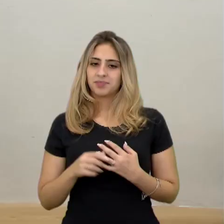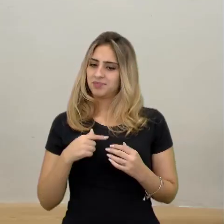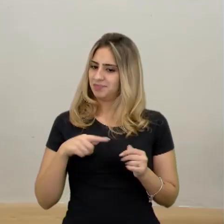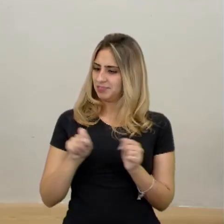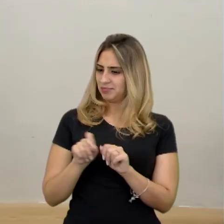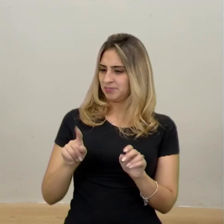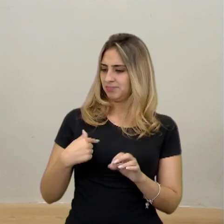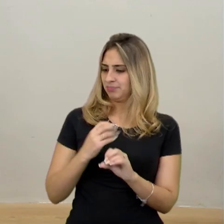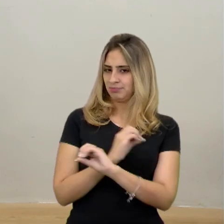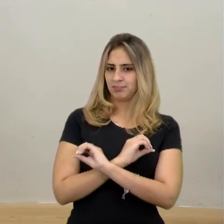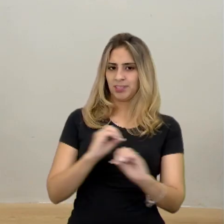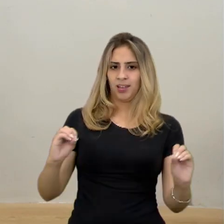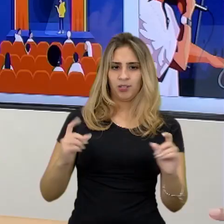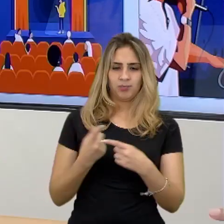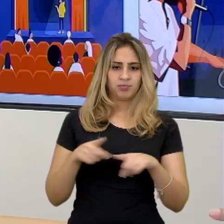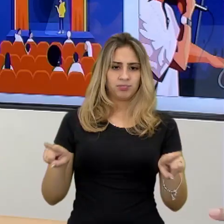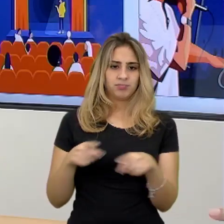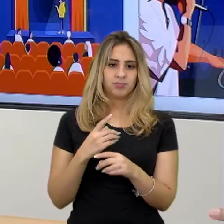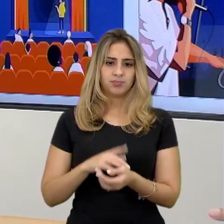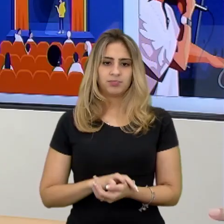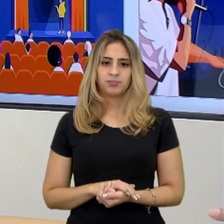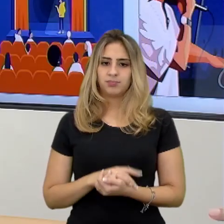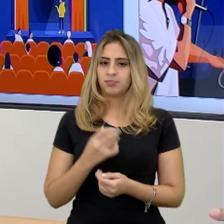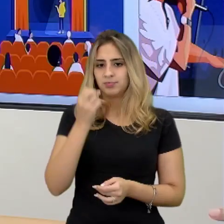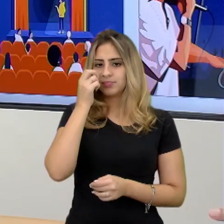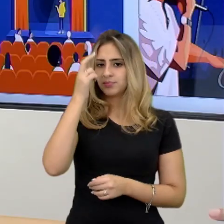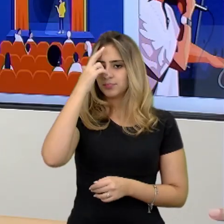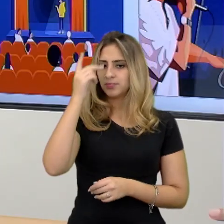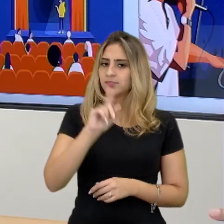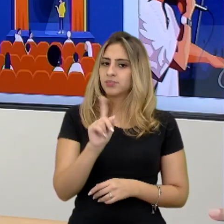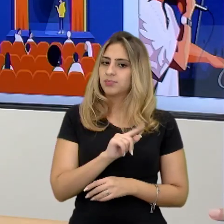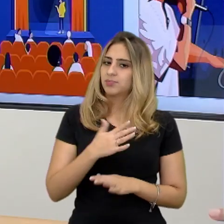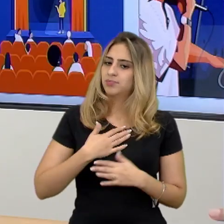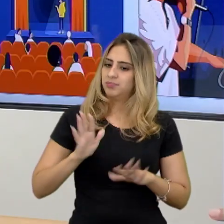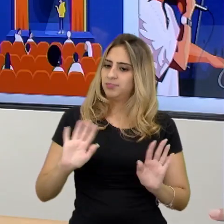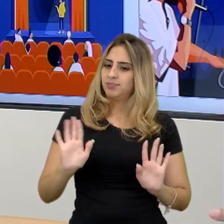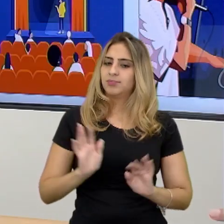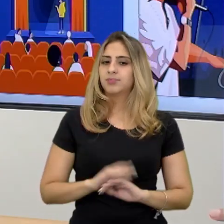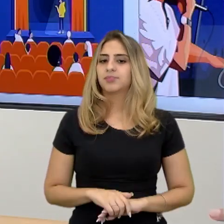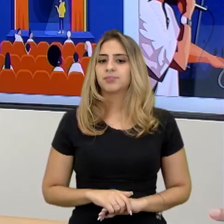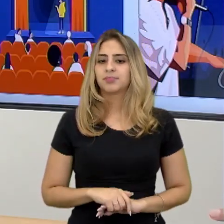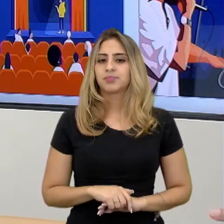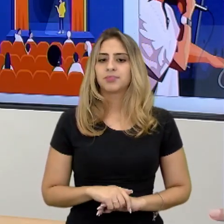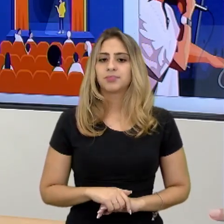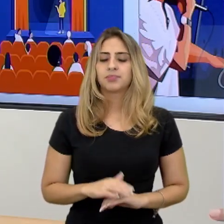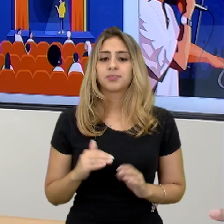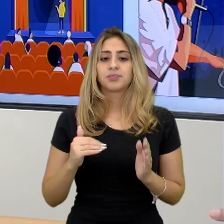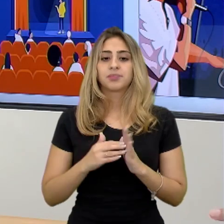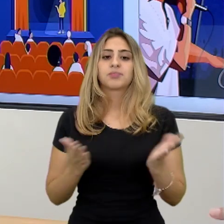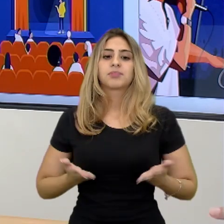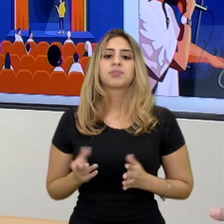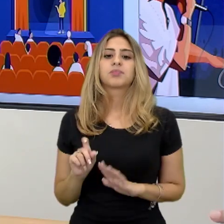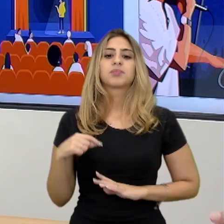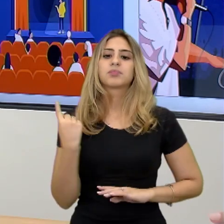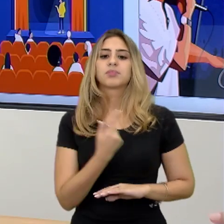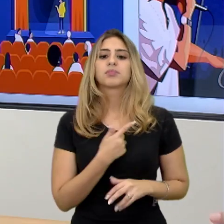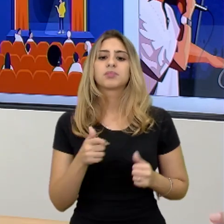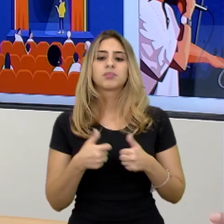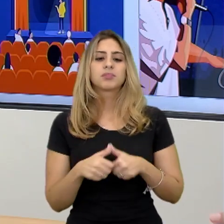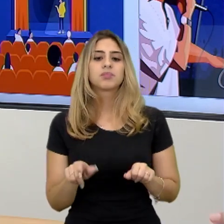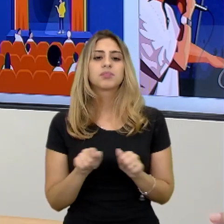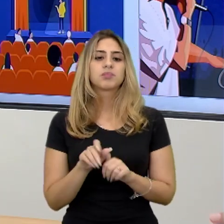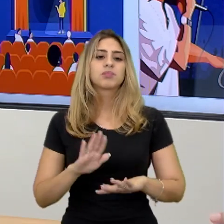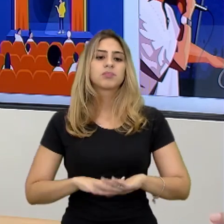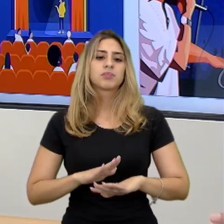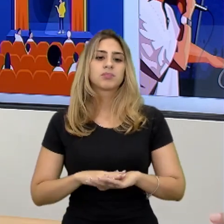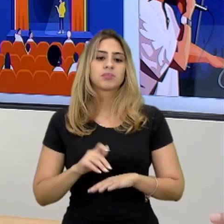talento zero. Não tenho esse talento, não tenho essa expertise, então assim, não seria comigo. Bom, até aqui, o que nós